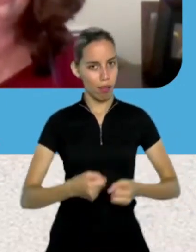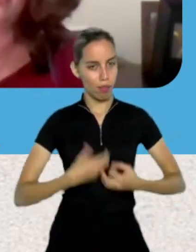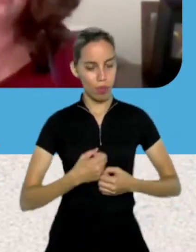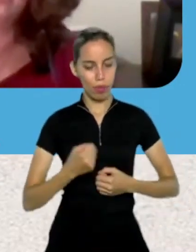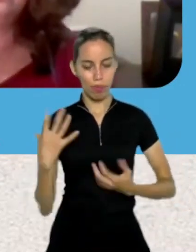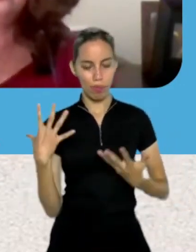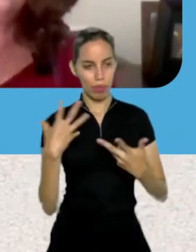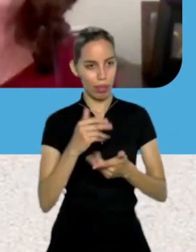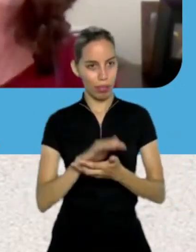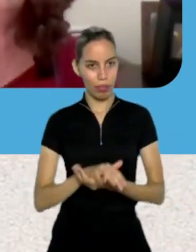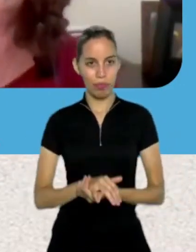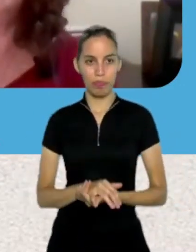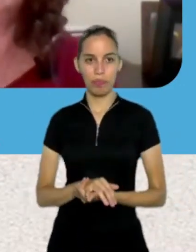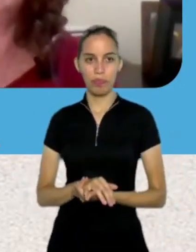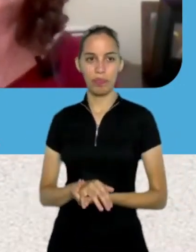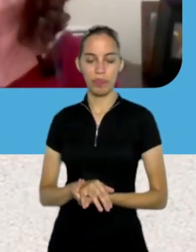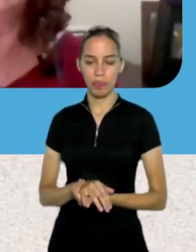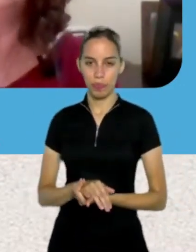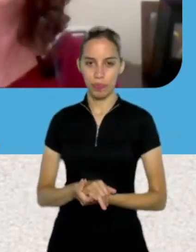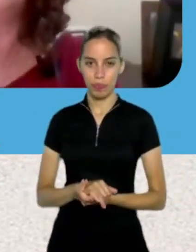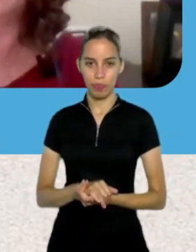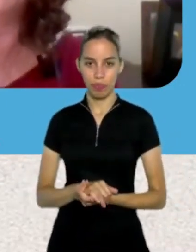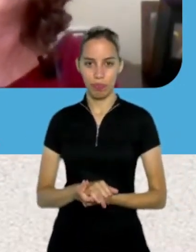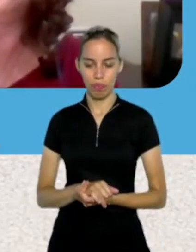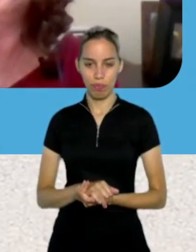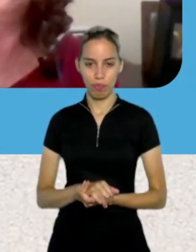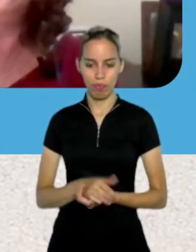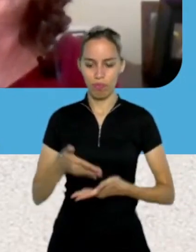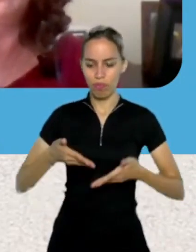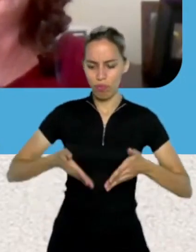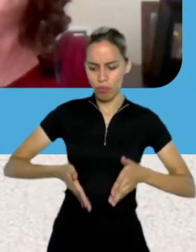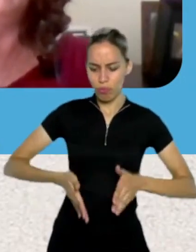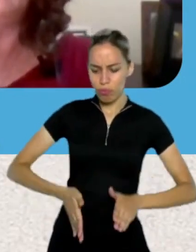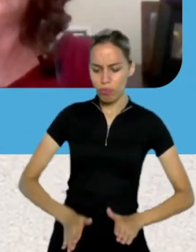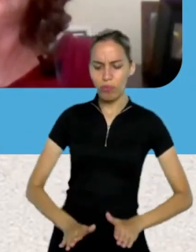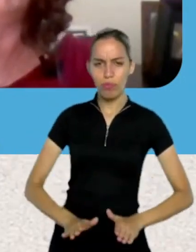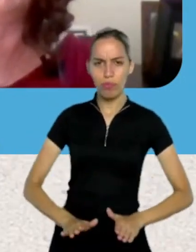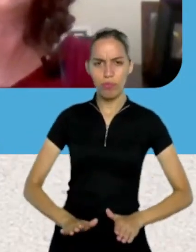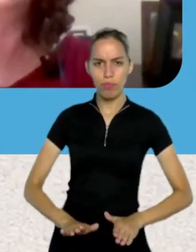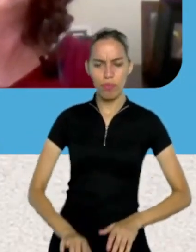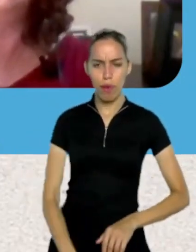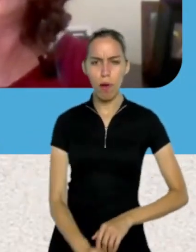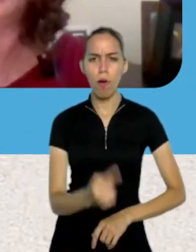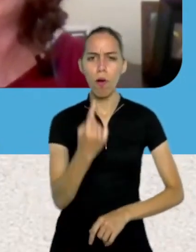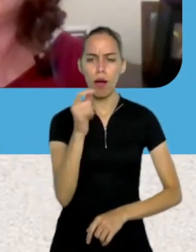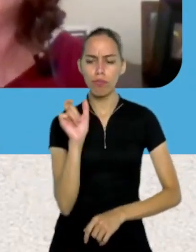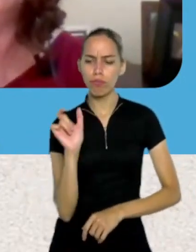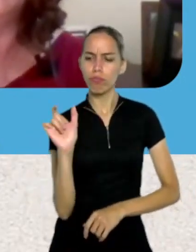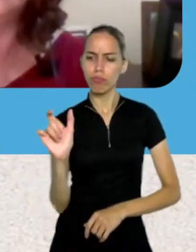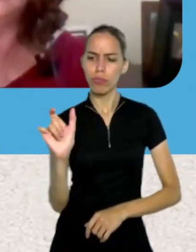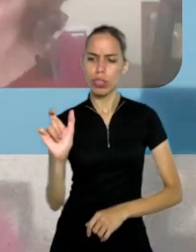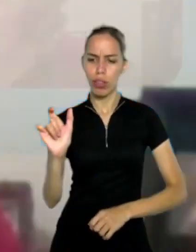desse poema. Trabalho de Parto. Uma palavra fecunda um poema.